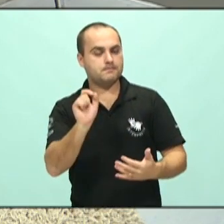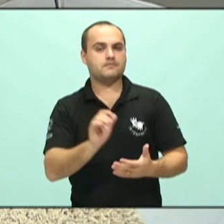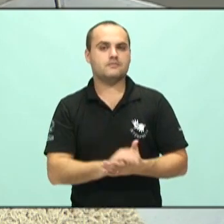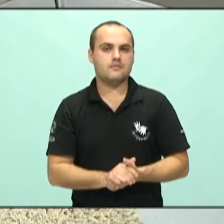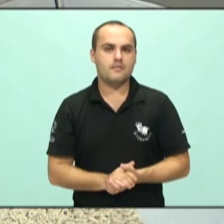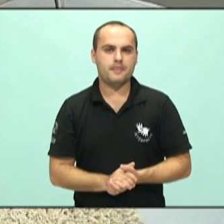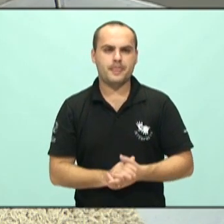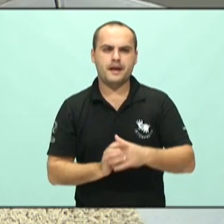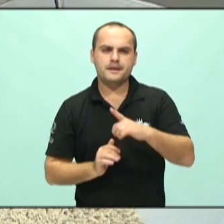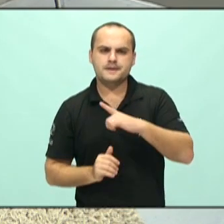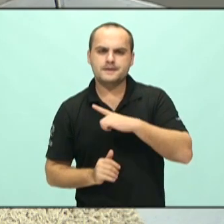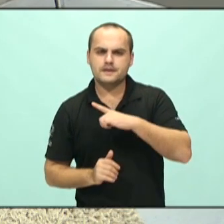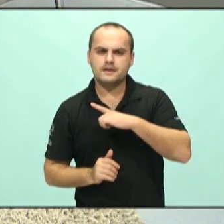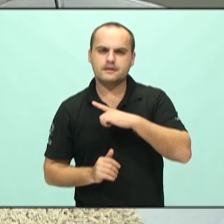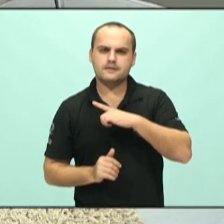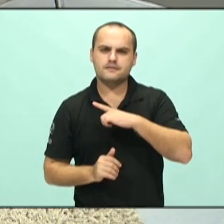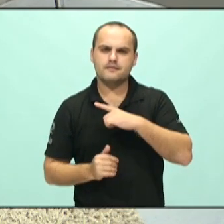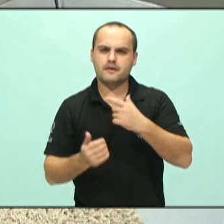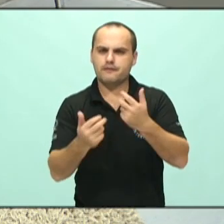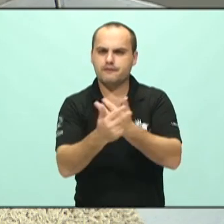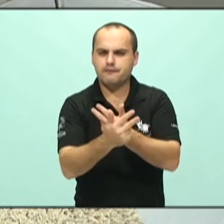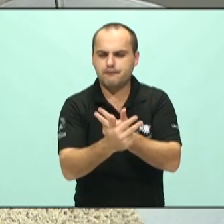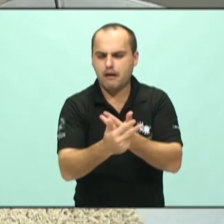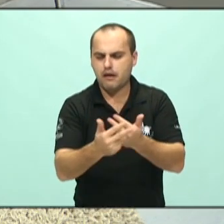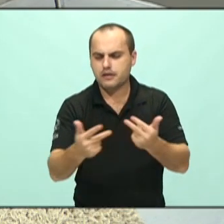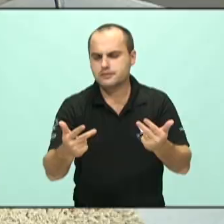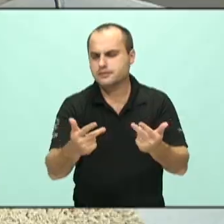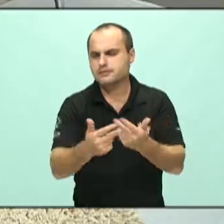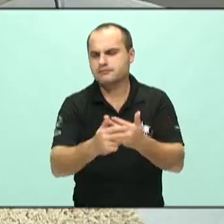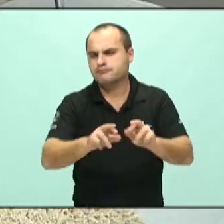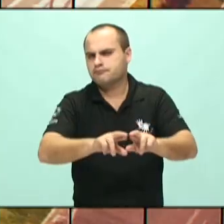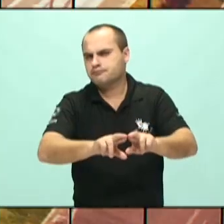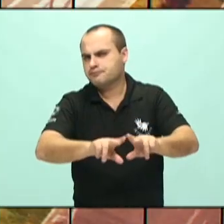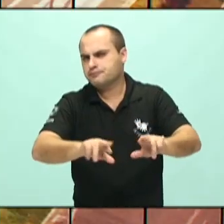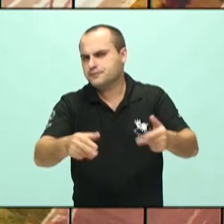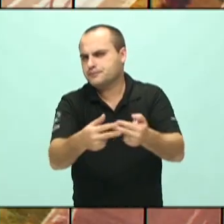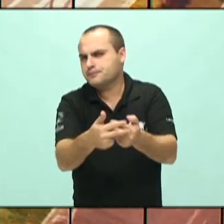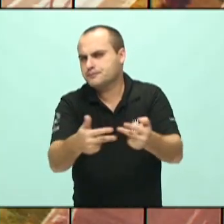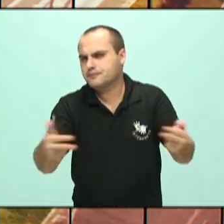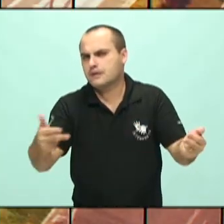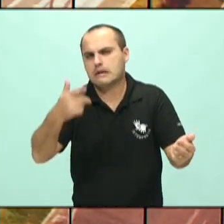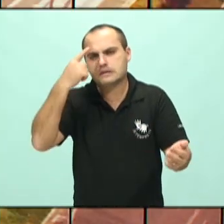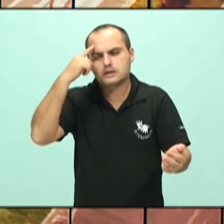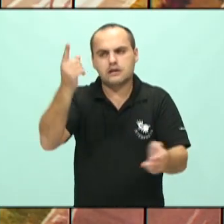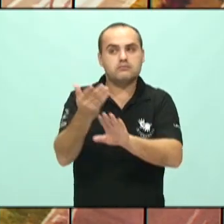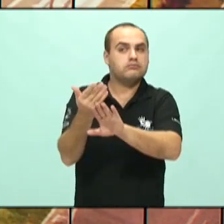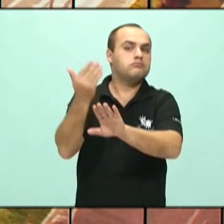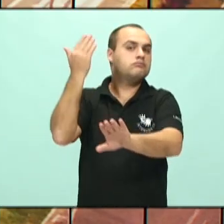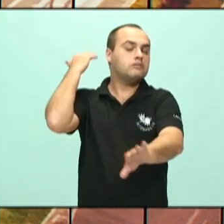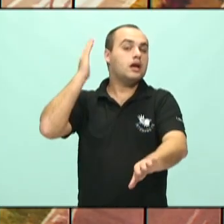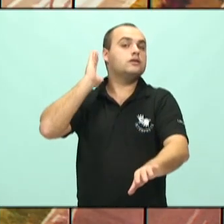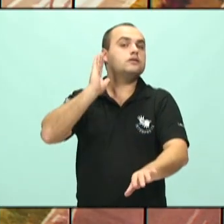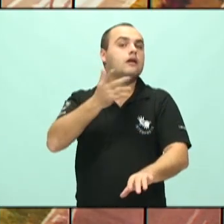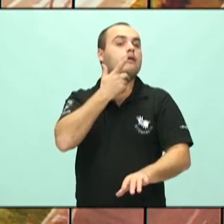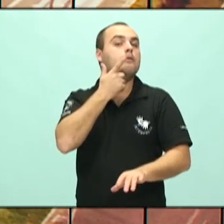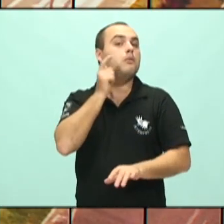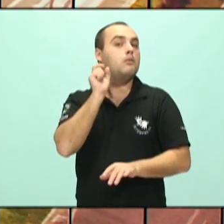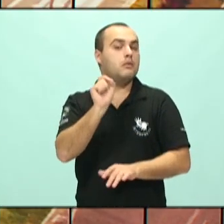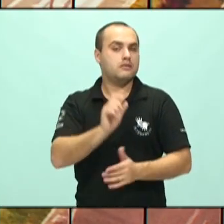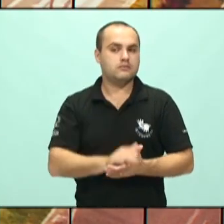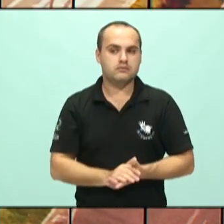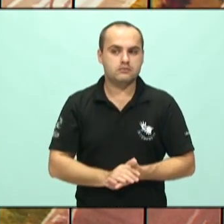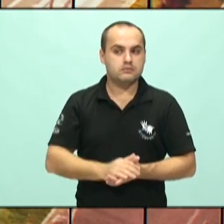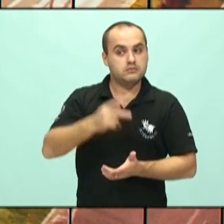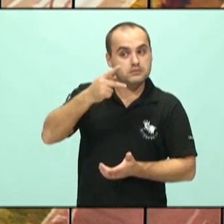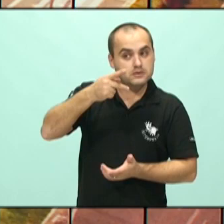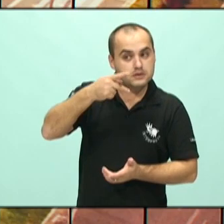há vários dias, há muito tempo, já se comenta que o seu